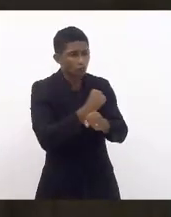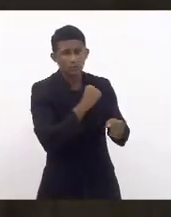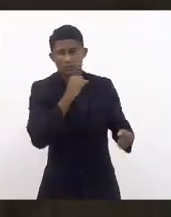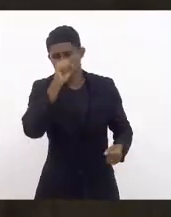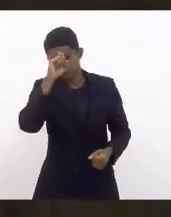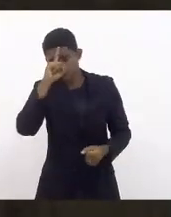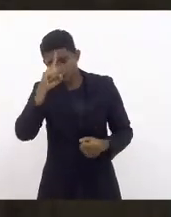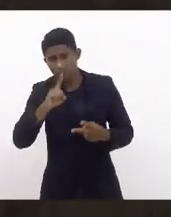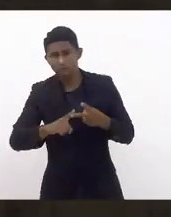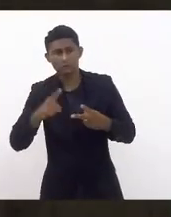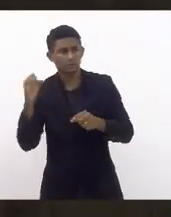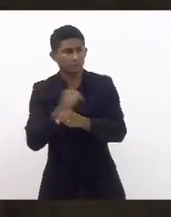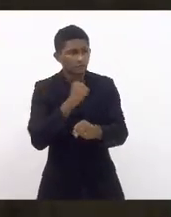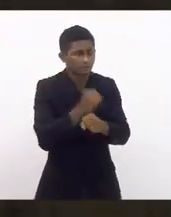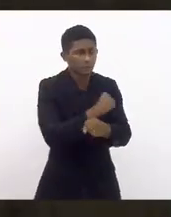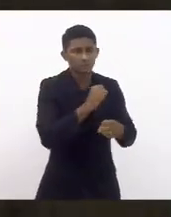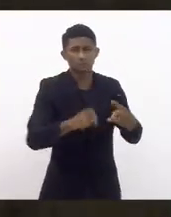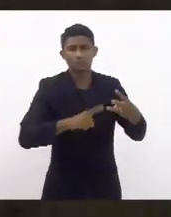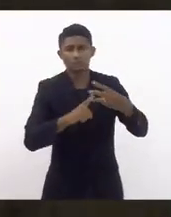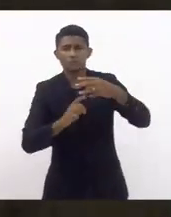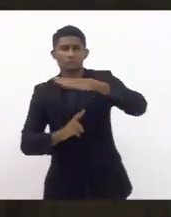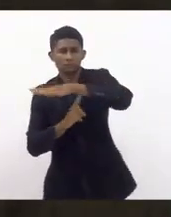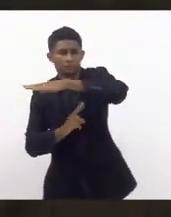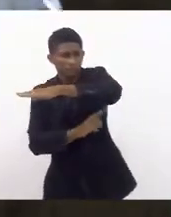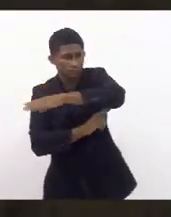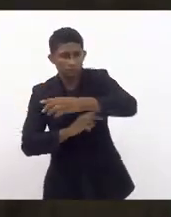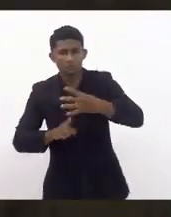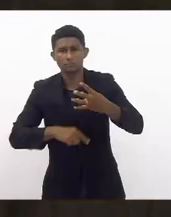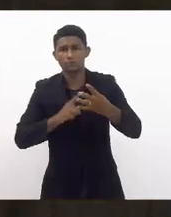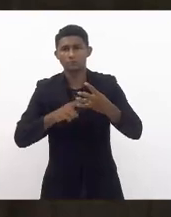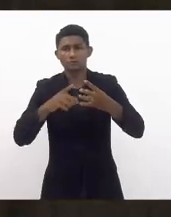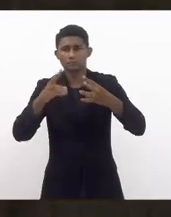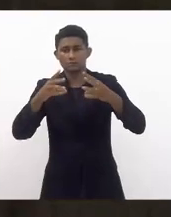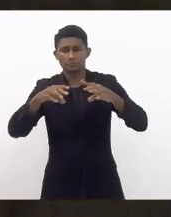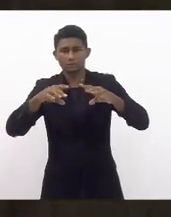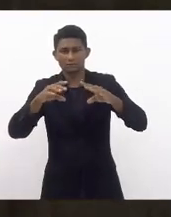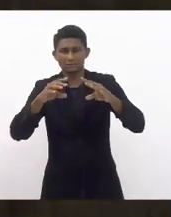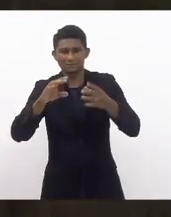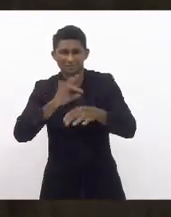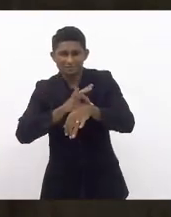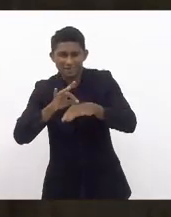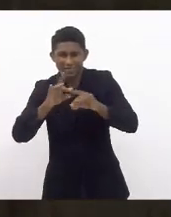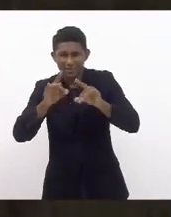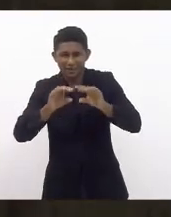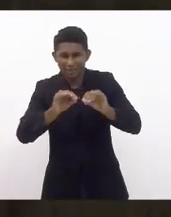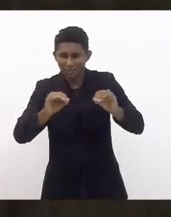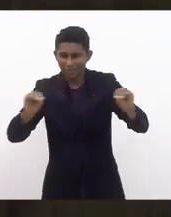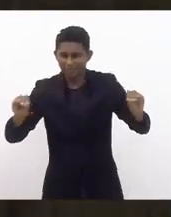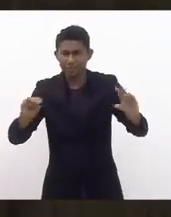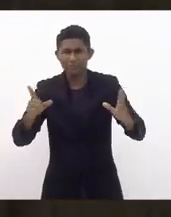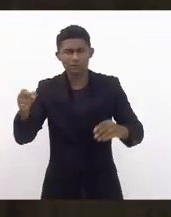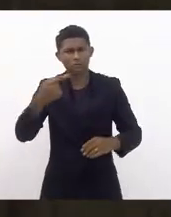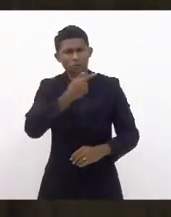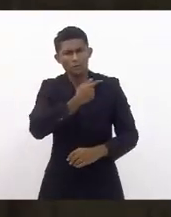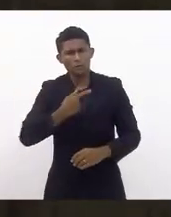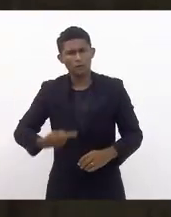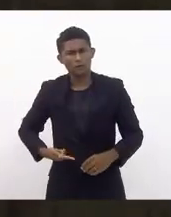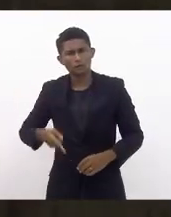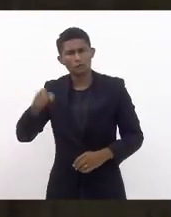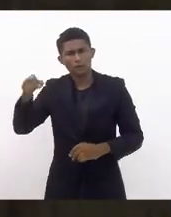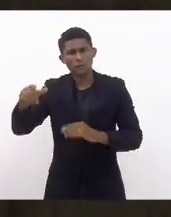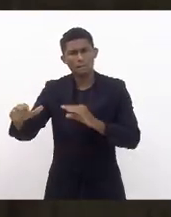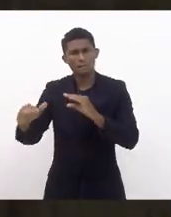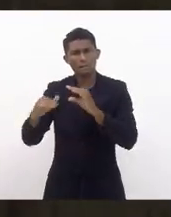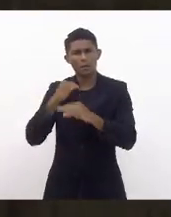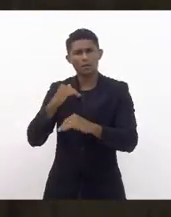hospital, quer construir viaduto, quer construir asfaltamento, quer tudo. Eu nunca vi um governador mandar uma mensagem